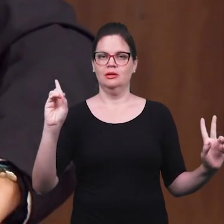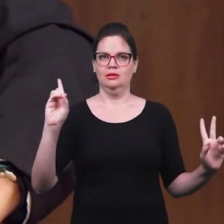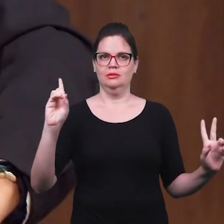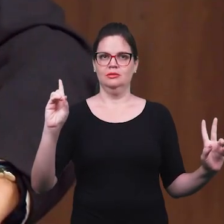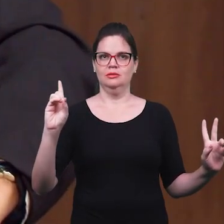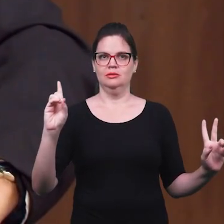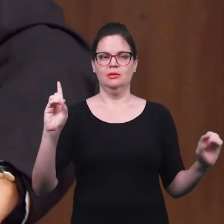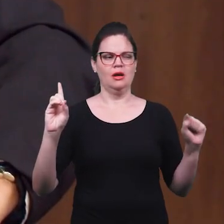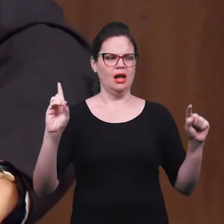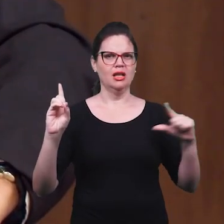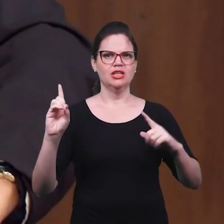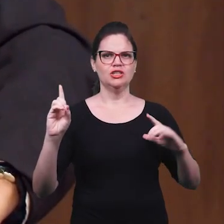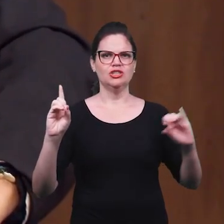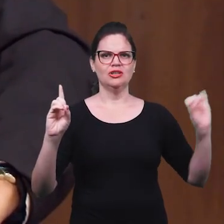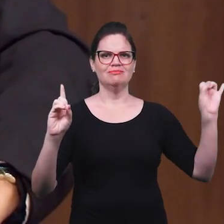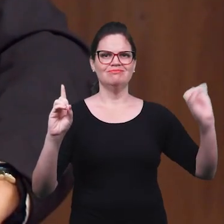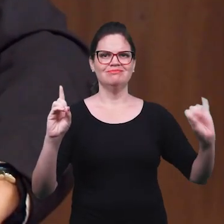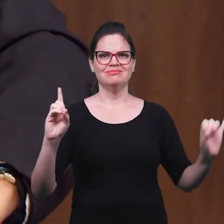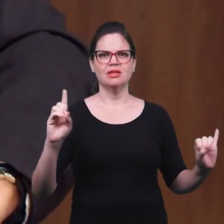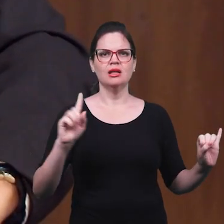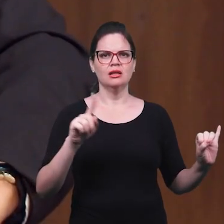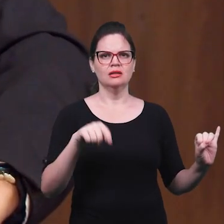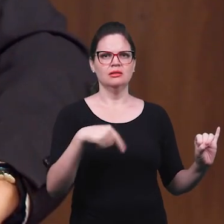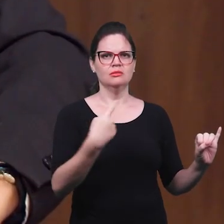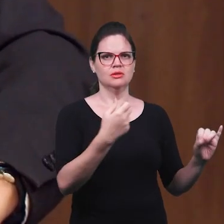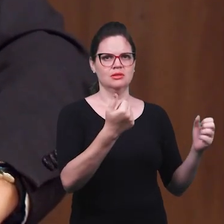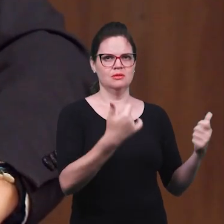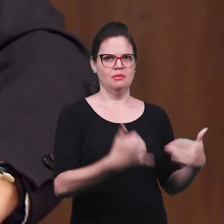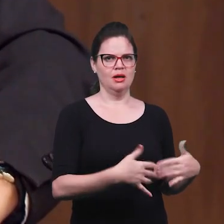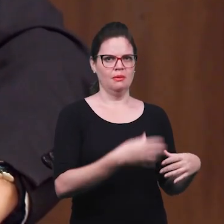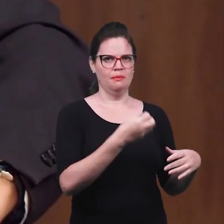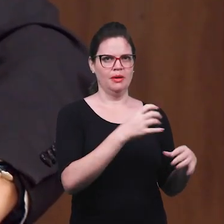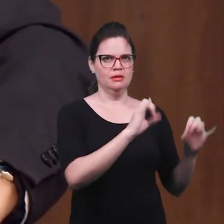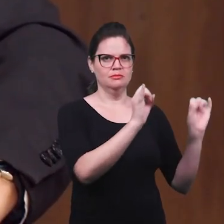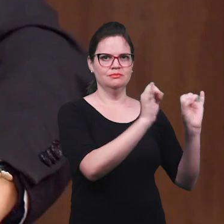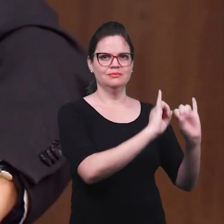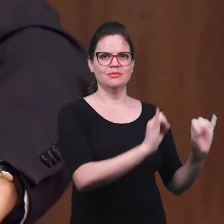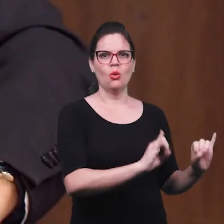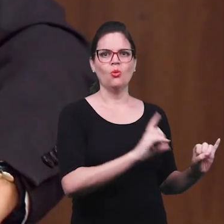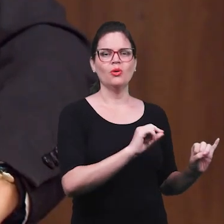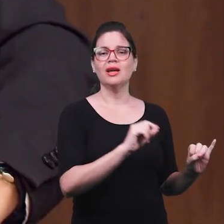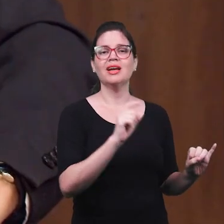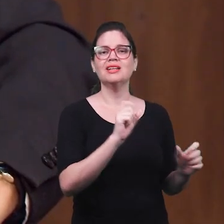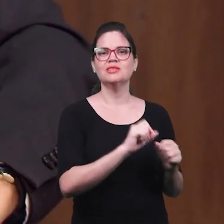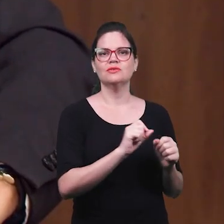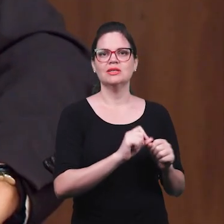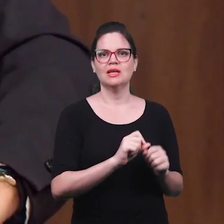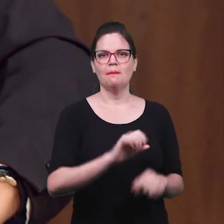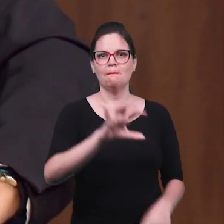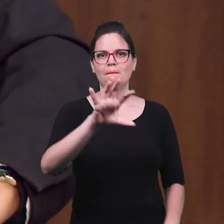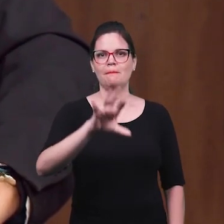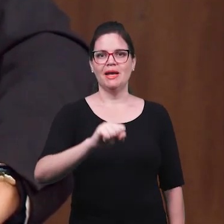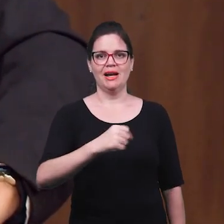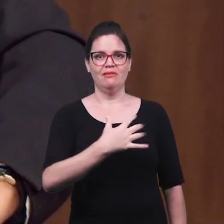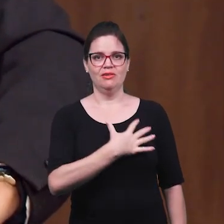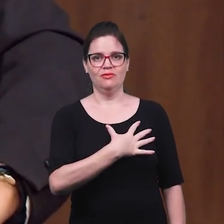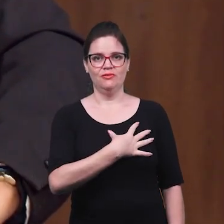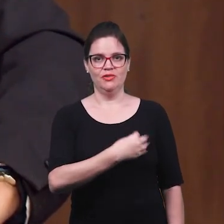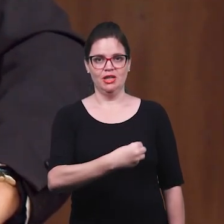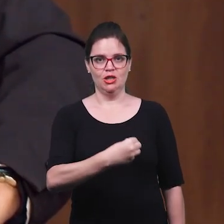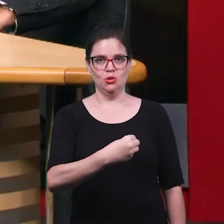Havia deuses ali, o Dudu vai poder explicar isso bem, que eles sacrificavam seus filhos a esses deuses. Era